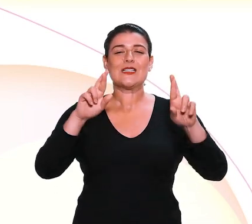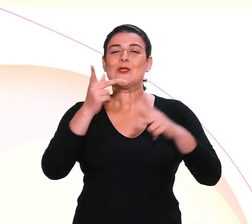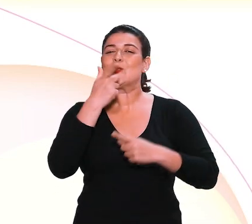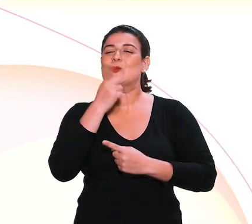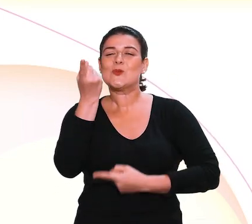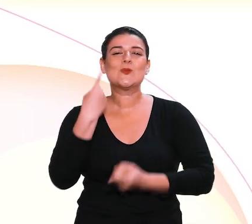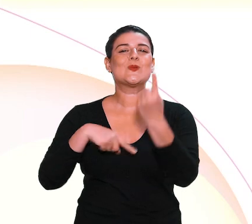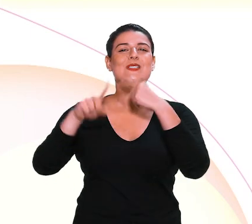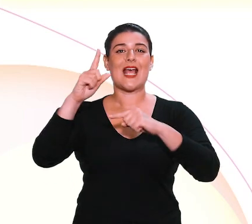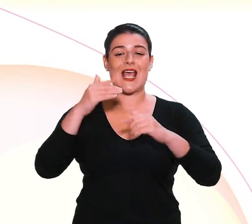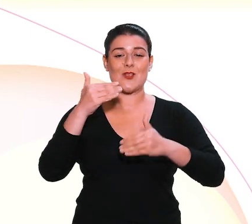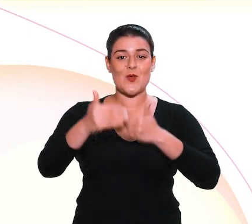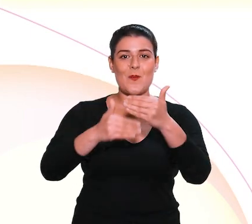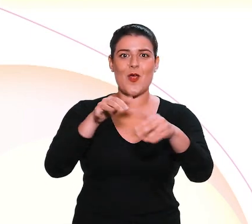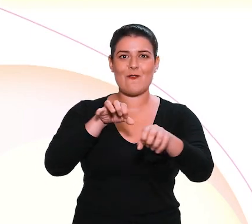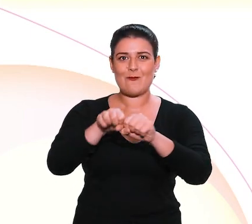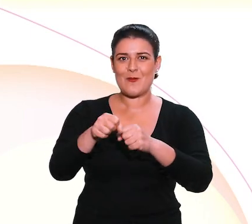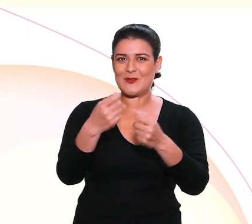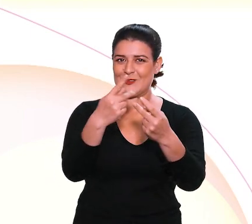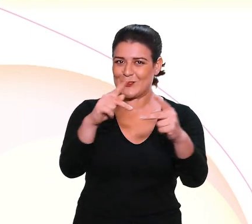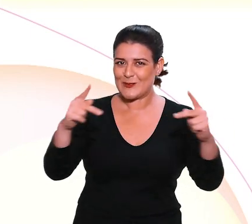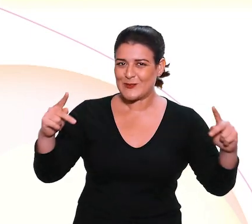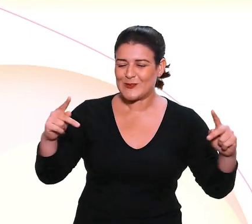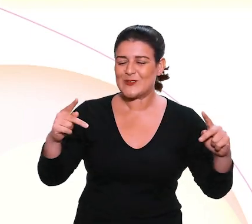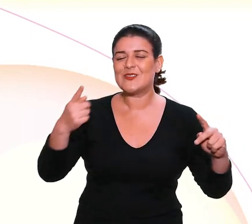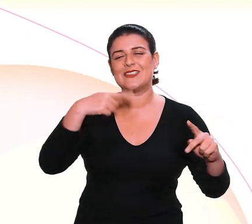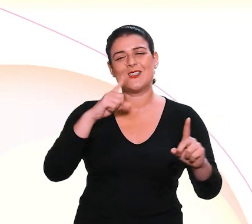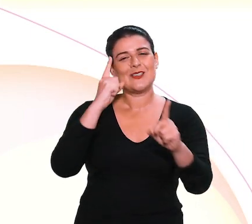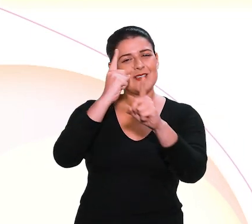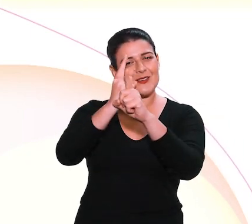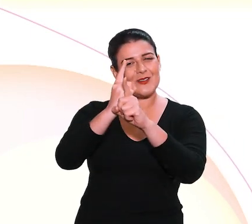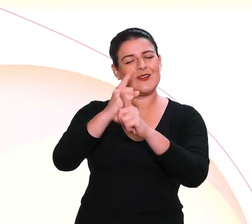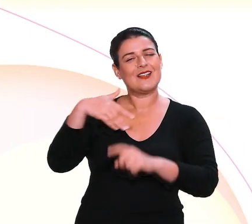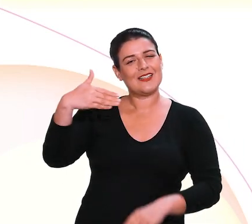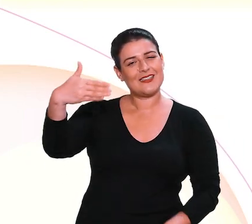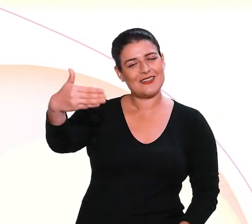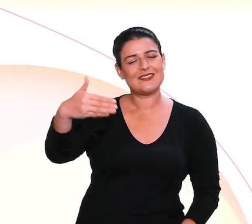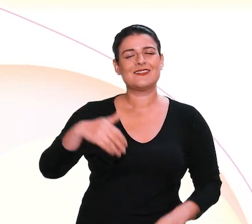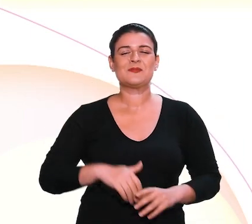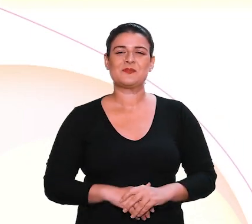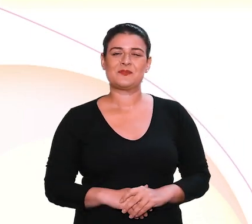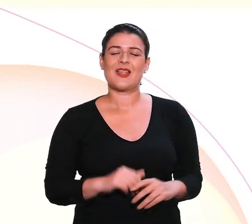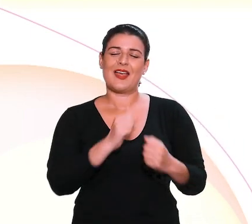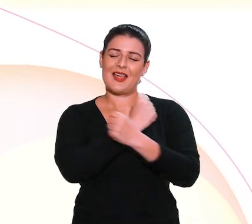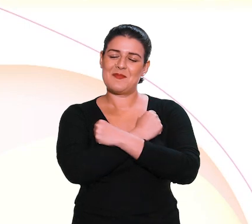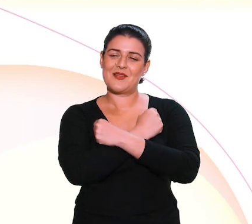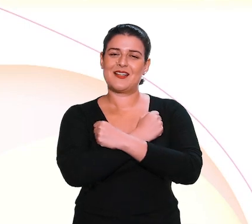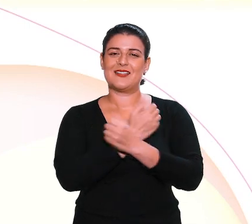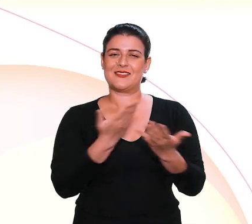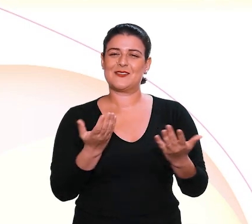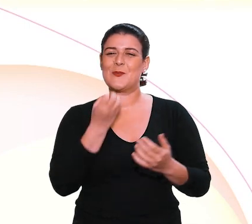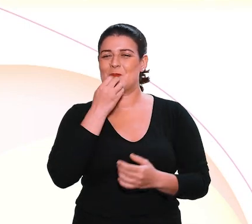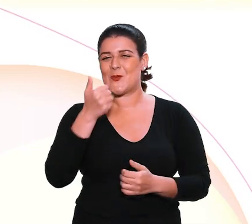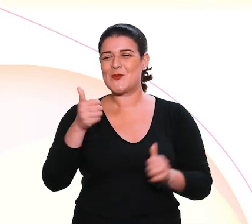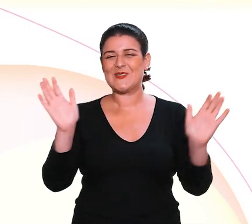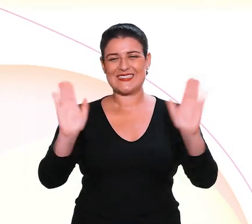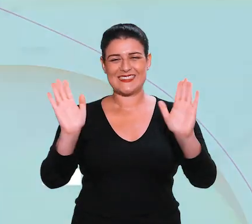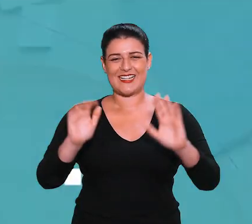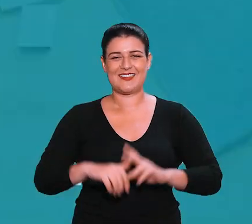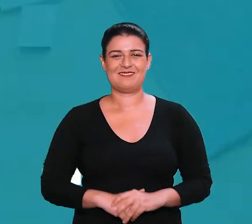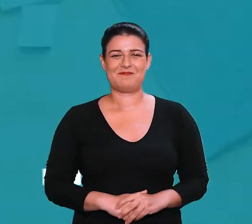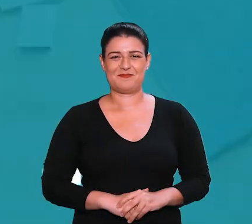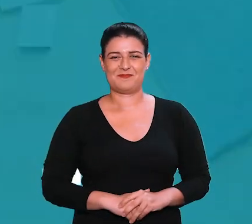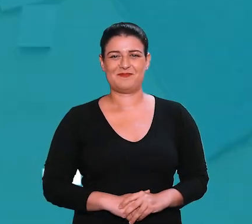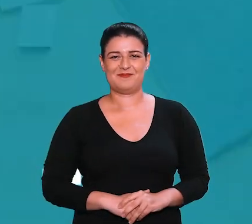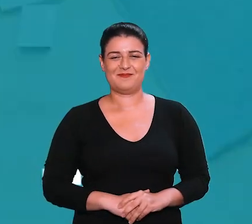desejo muito sucesso nesse processo de formação de vocês, e a gente se vê aí em breve. Abraço, pessoal, tudo de bom, tchau, tchau.